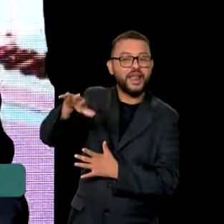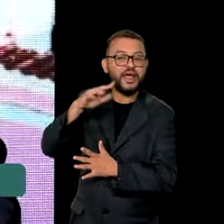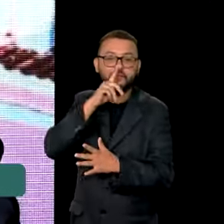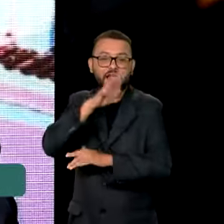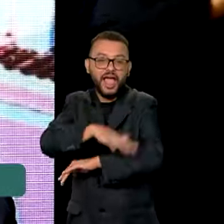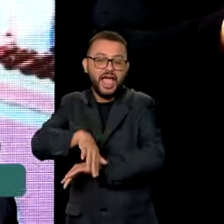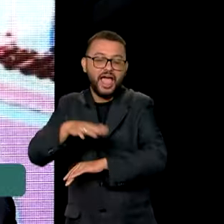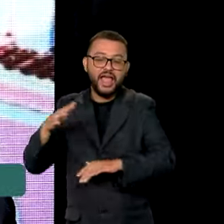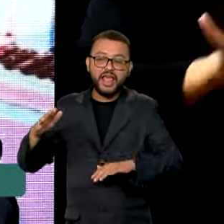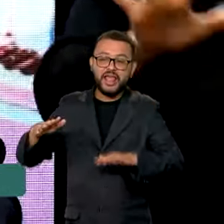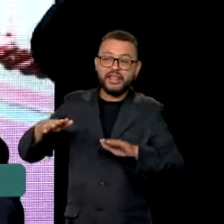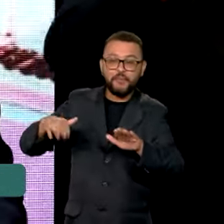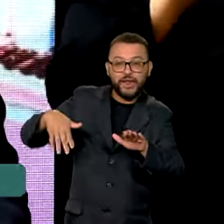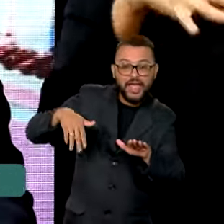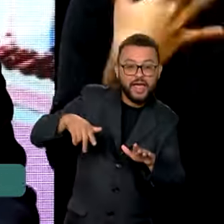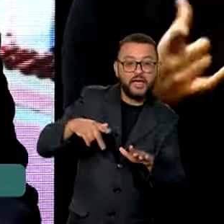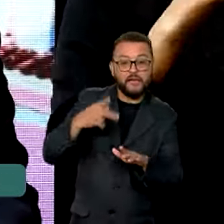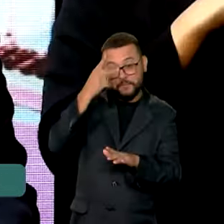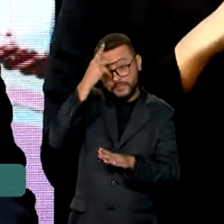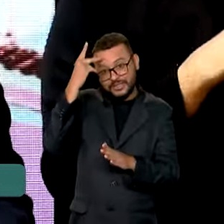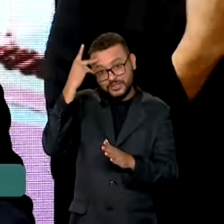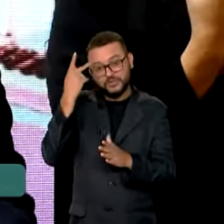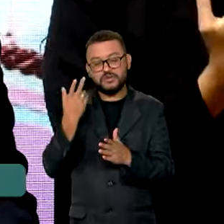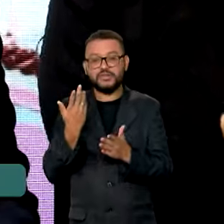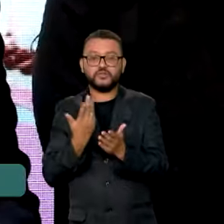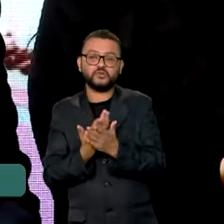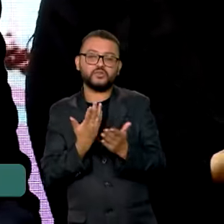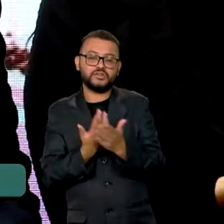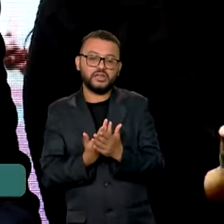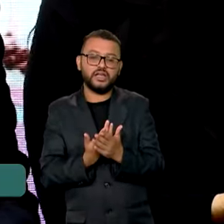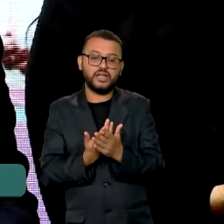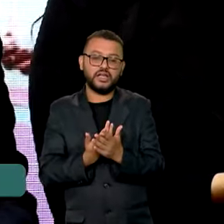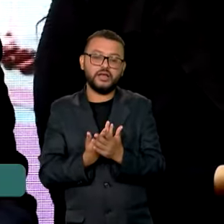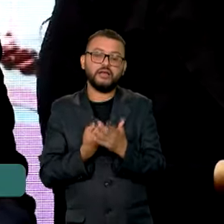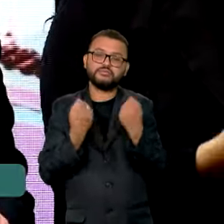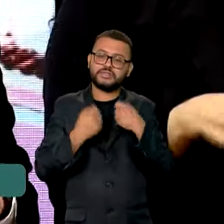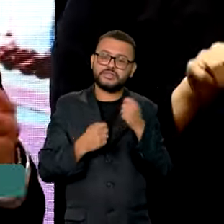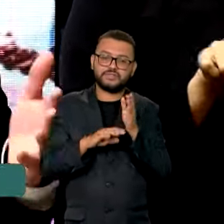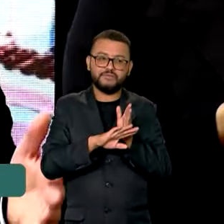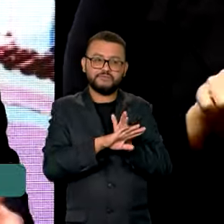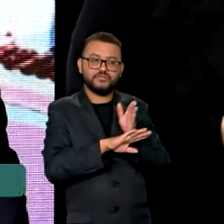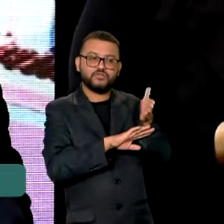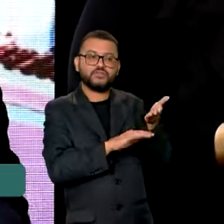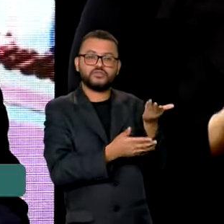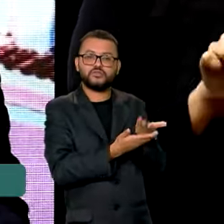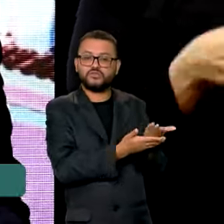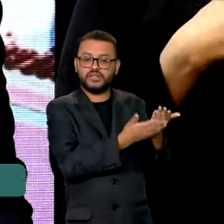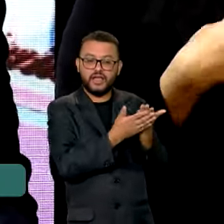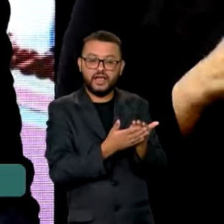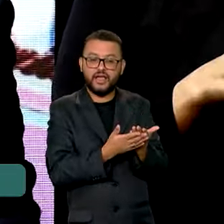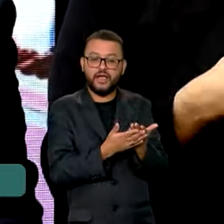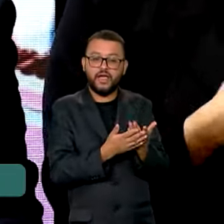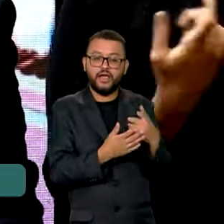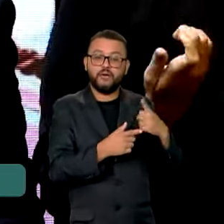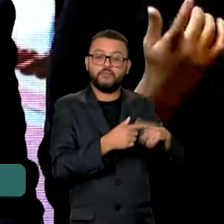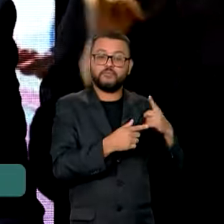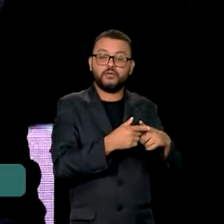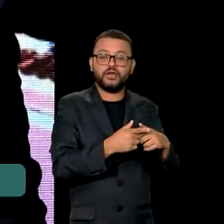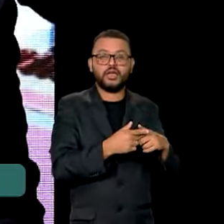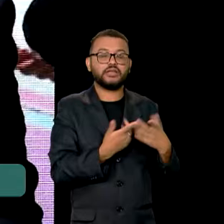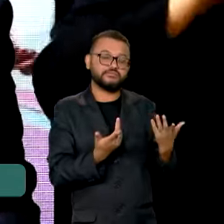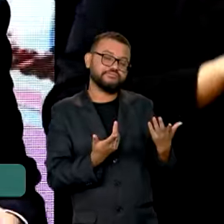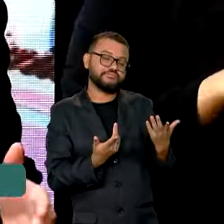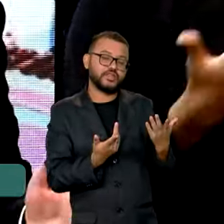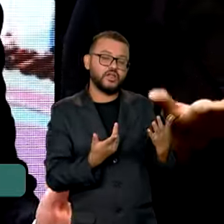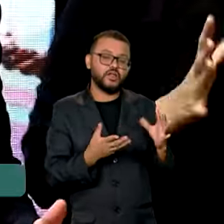praia. Tem alguém que está estudando no ITA hoje, que depende dos voos do nosso setor, porque ele vai trabalhar no Embraer.